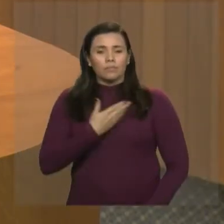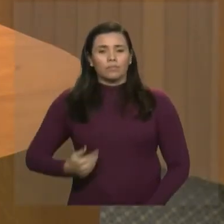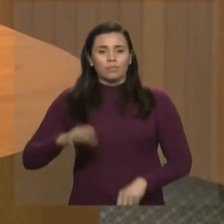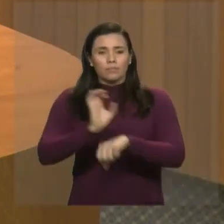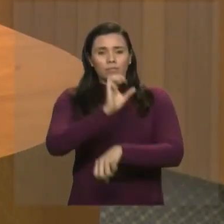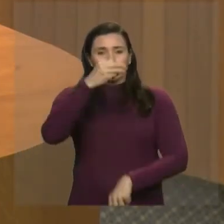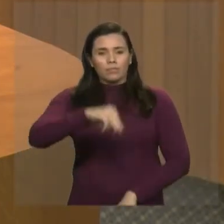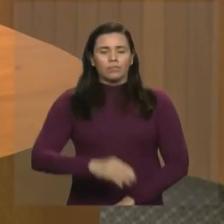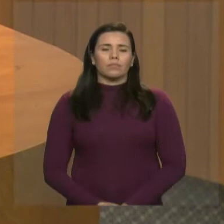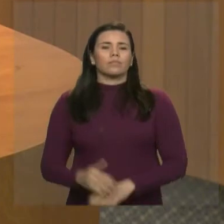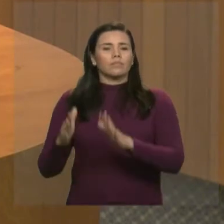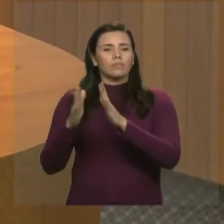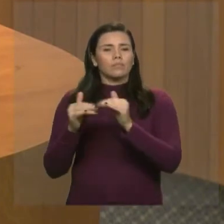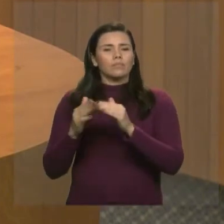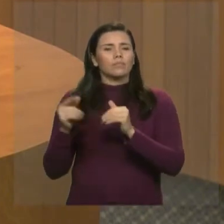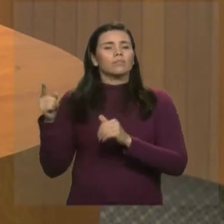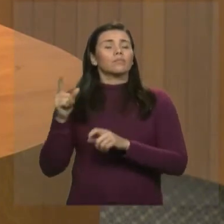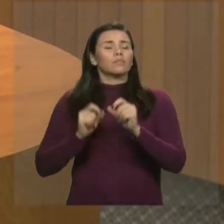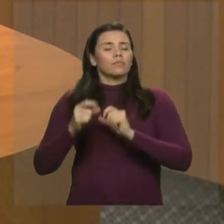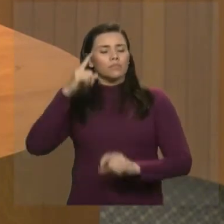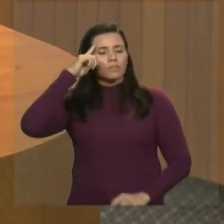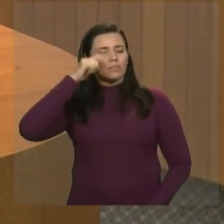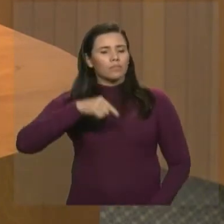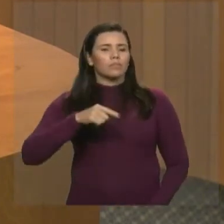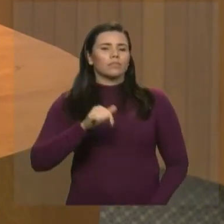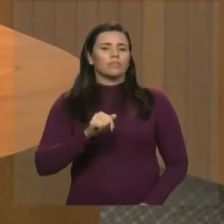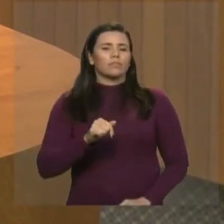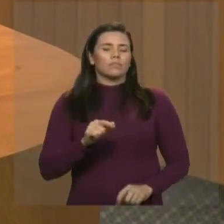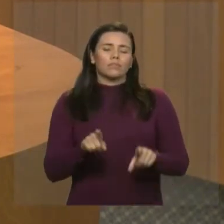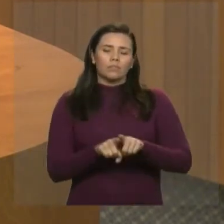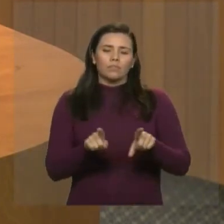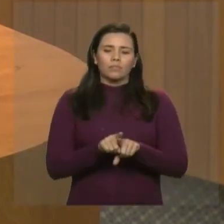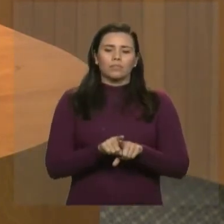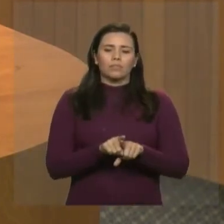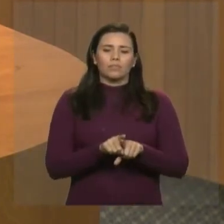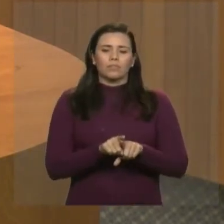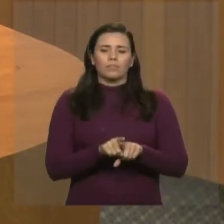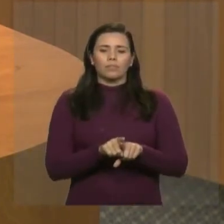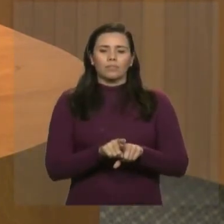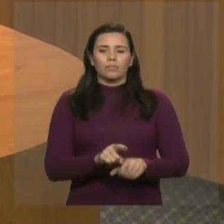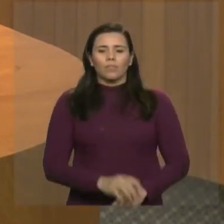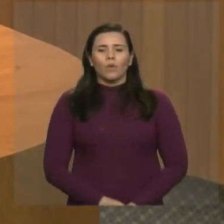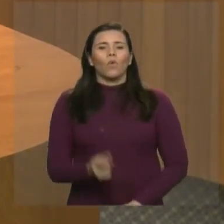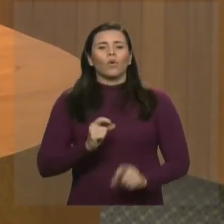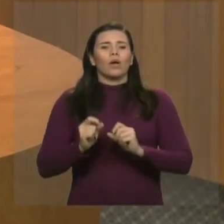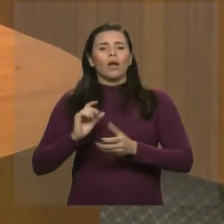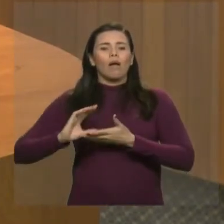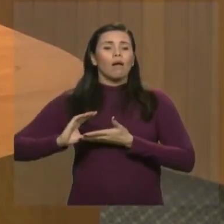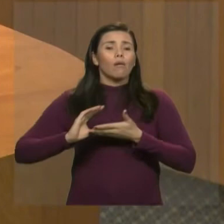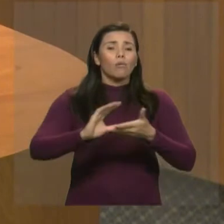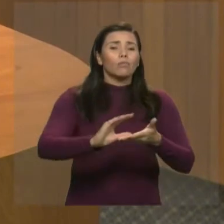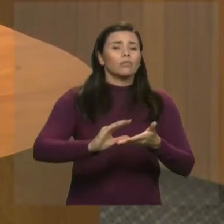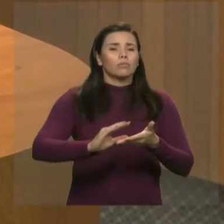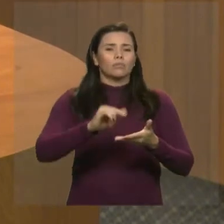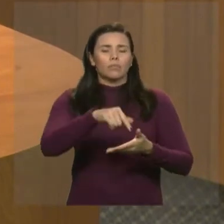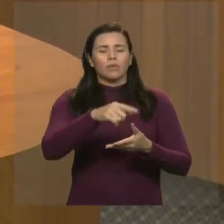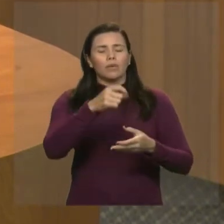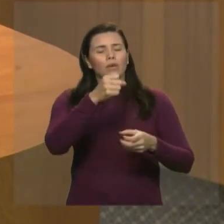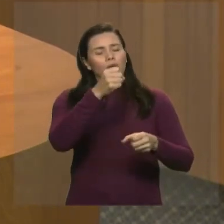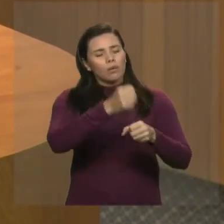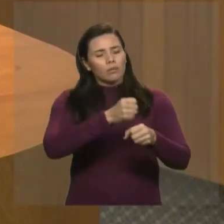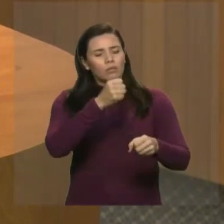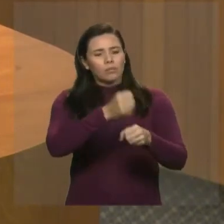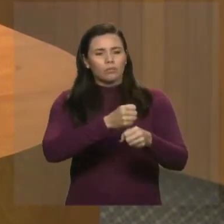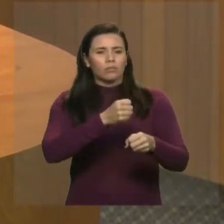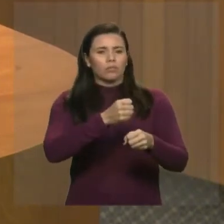providência no sentido de determinar que seja analisada e alocada a fonte de recursos com vistas à criação e instalação de